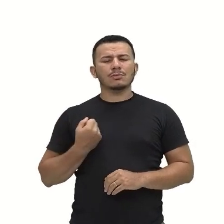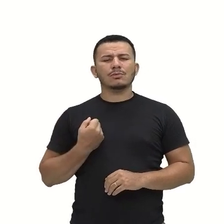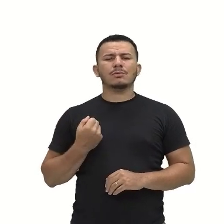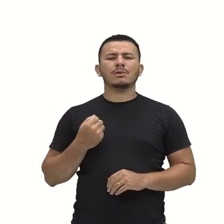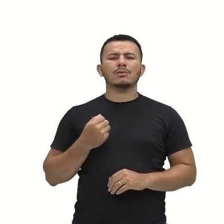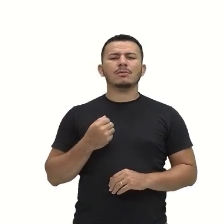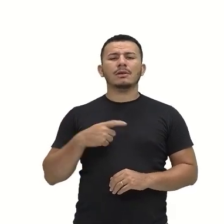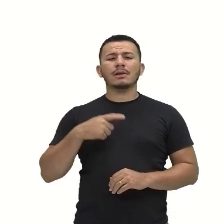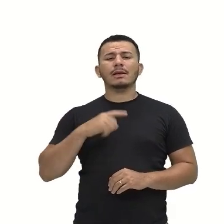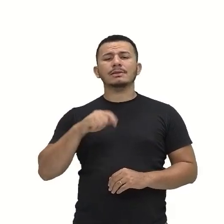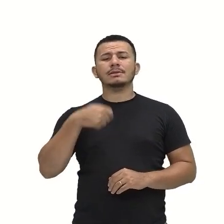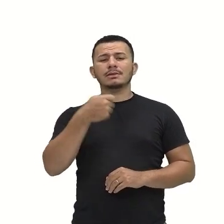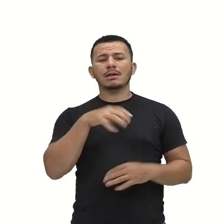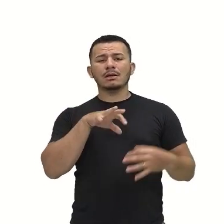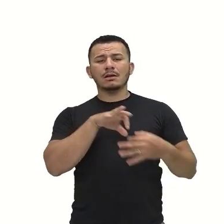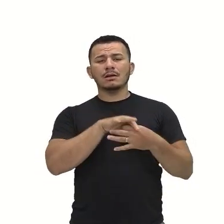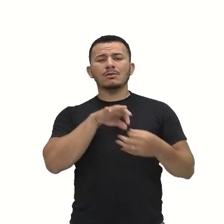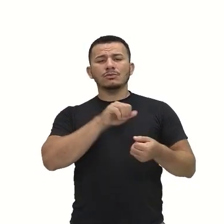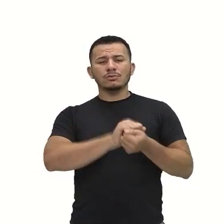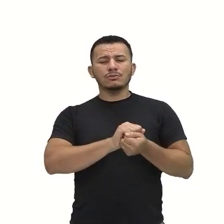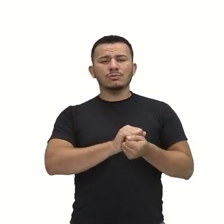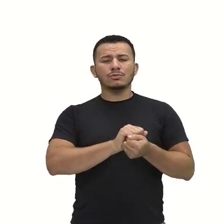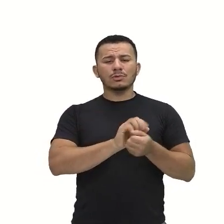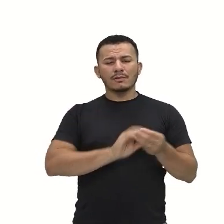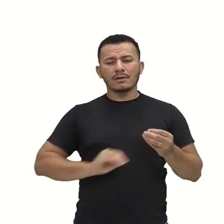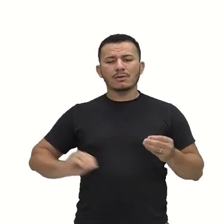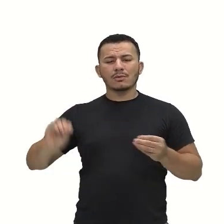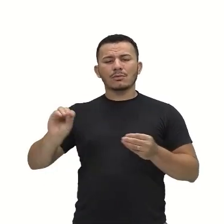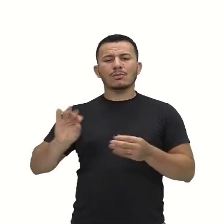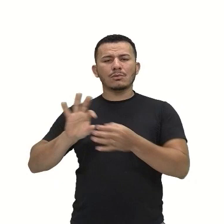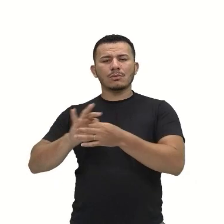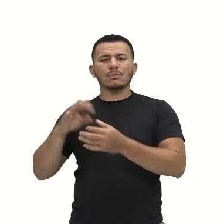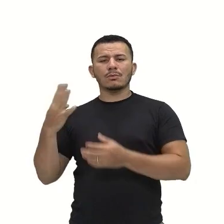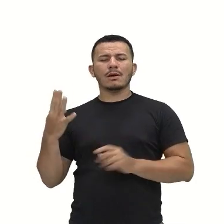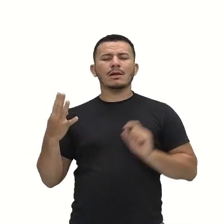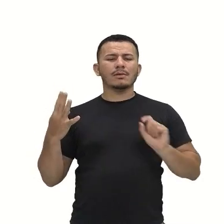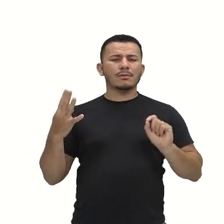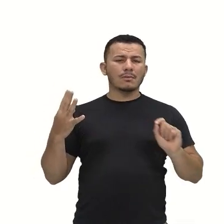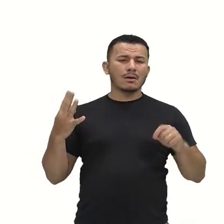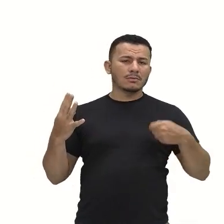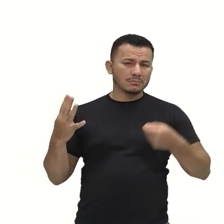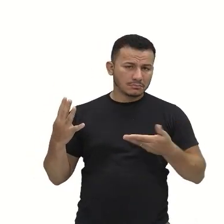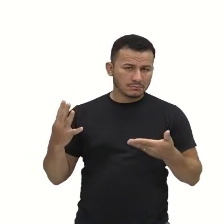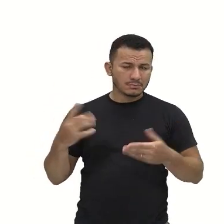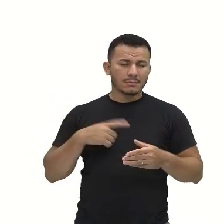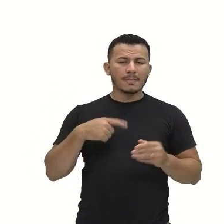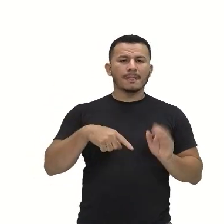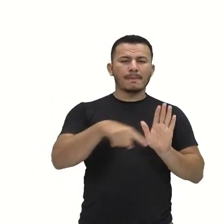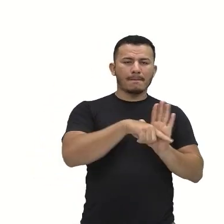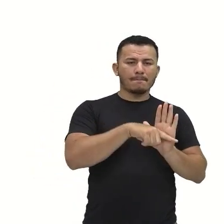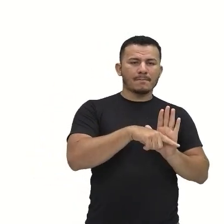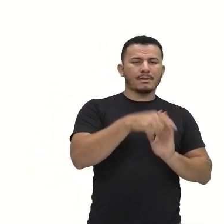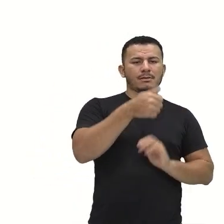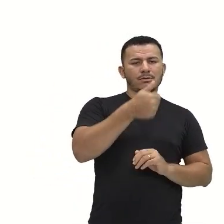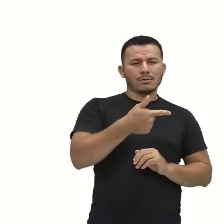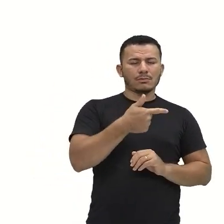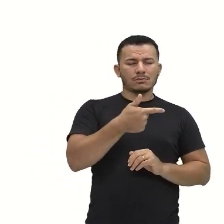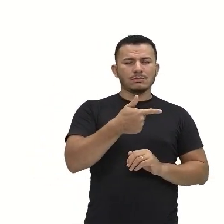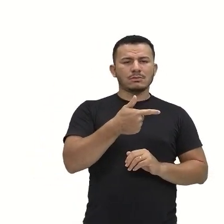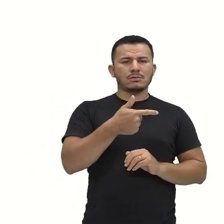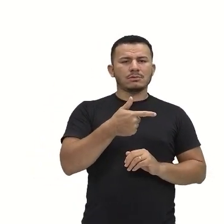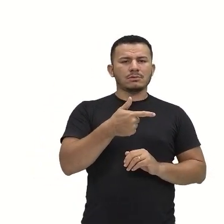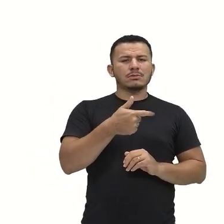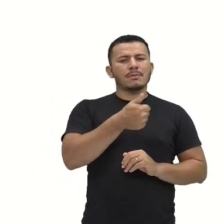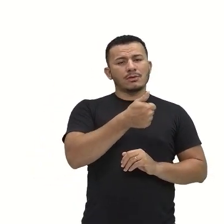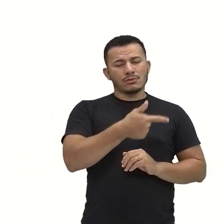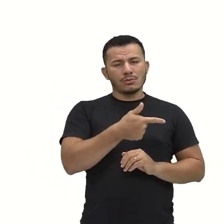que eu vou pôr, pessoal? Olhem aqui do lado. Eu tenho menos 12. Qual é o valor absoluto de